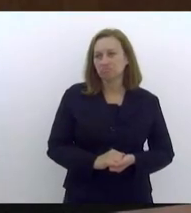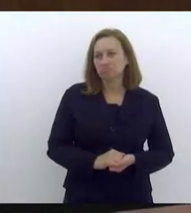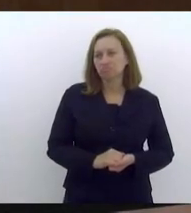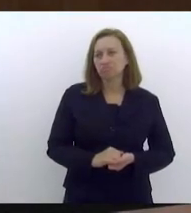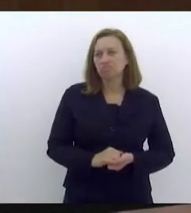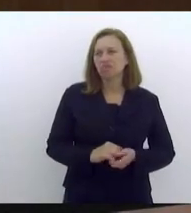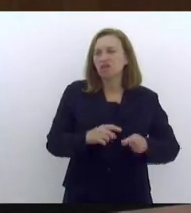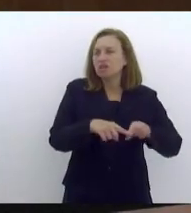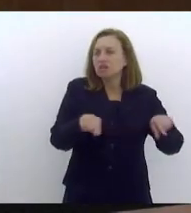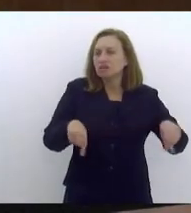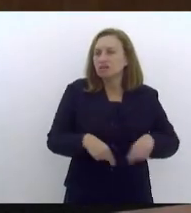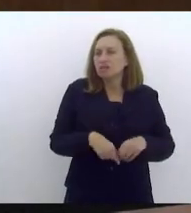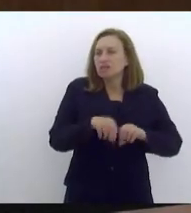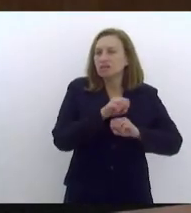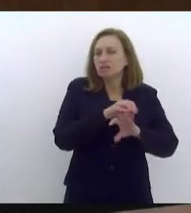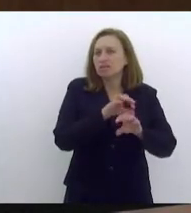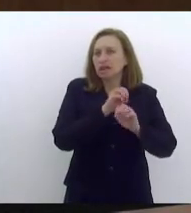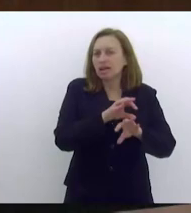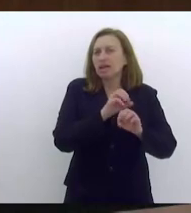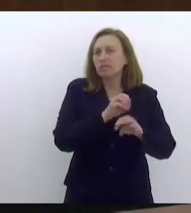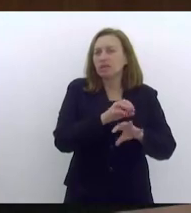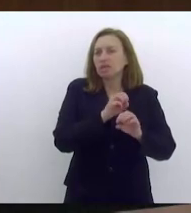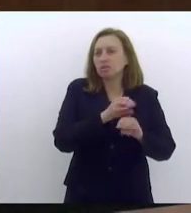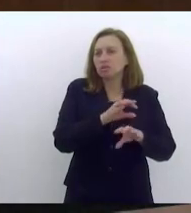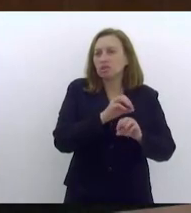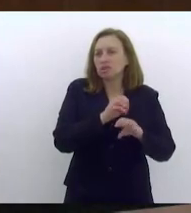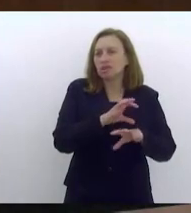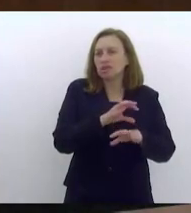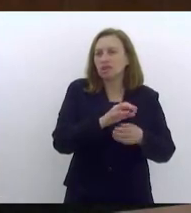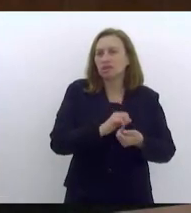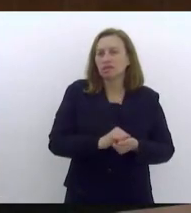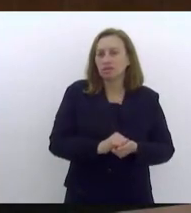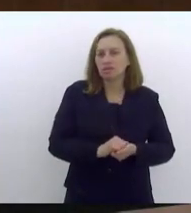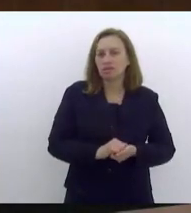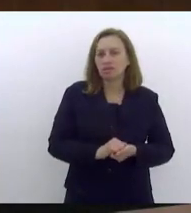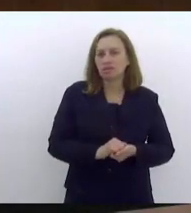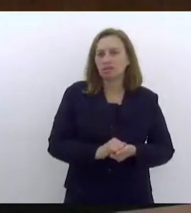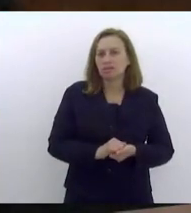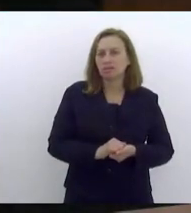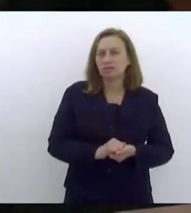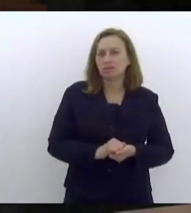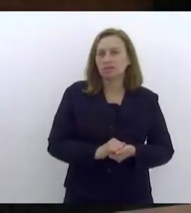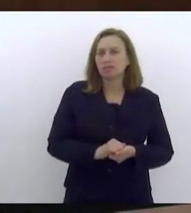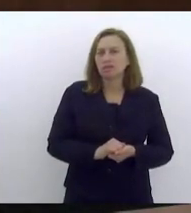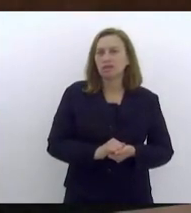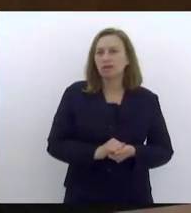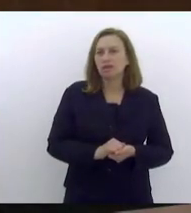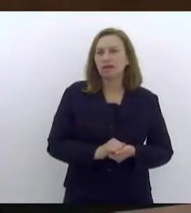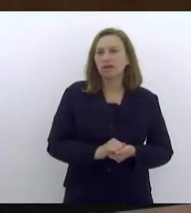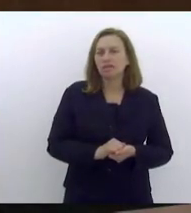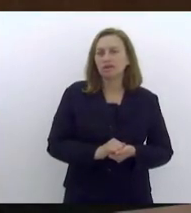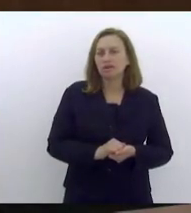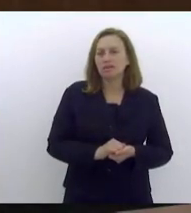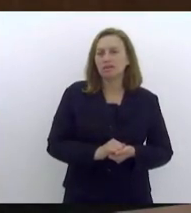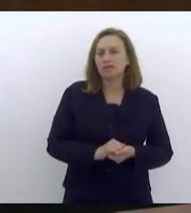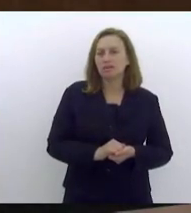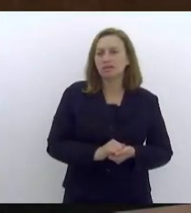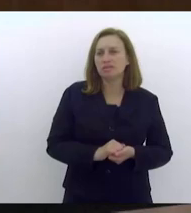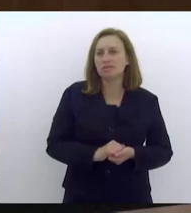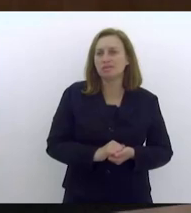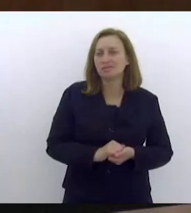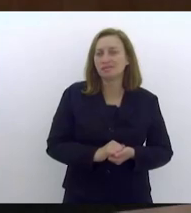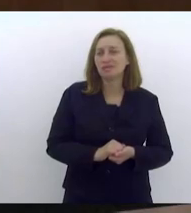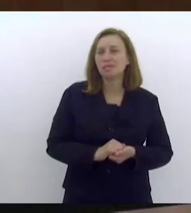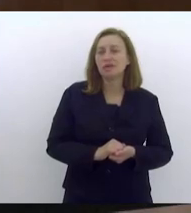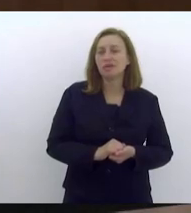sala de aula, um tema que não deveria ter sido apresentado para as crianças e que eu vejo muita gente tentando